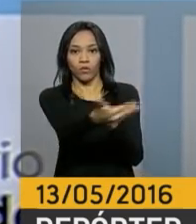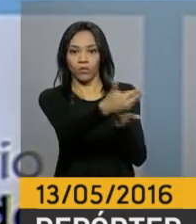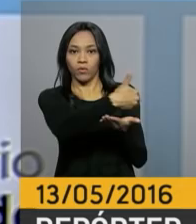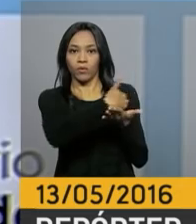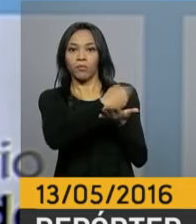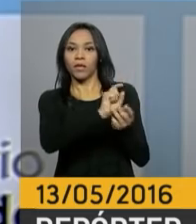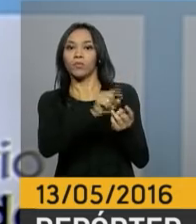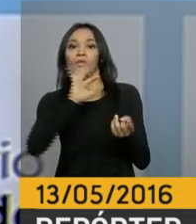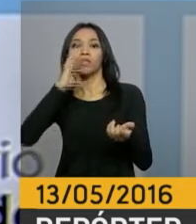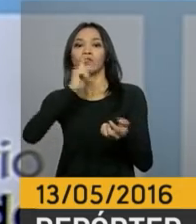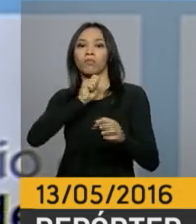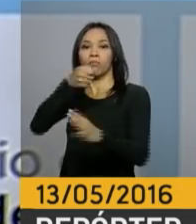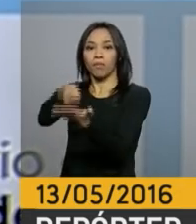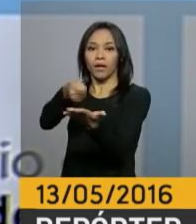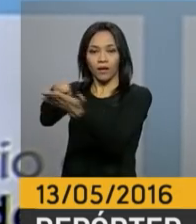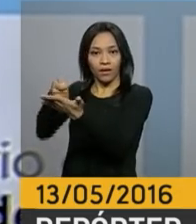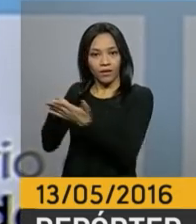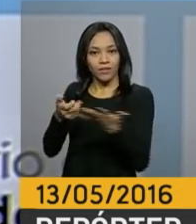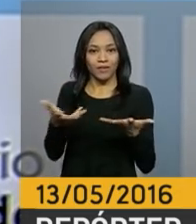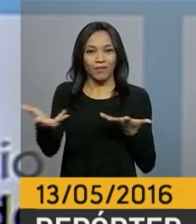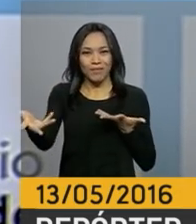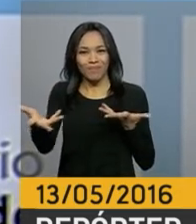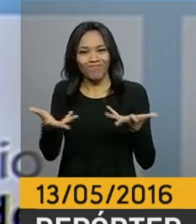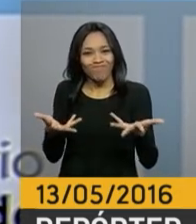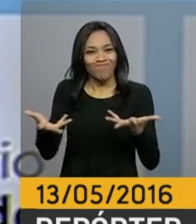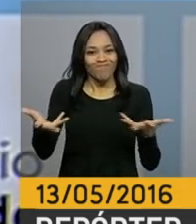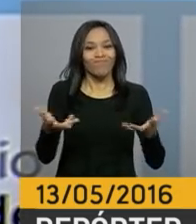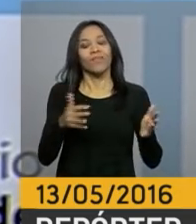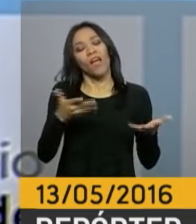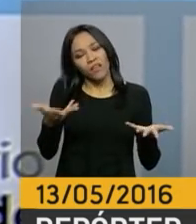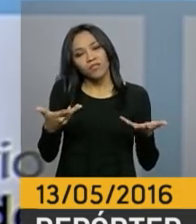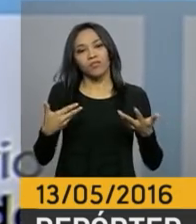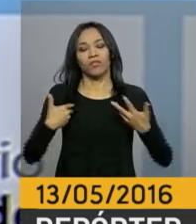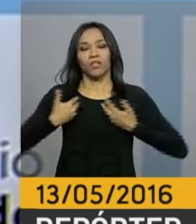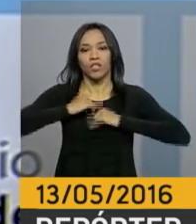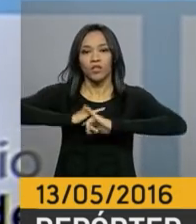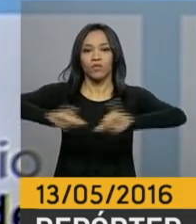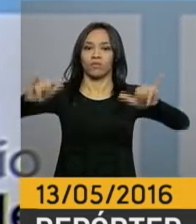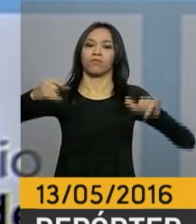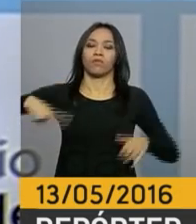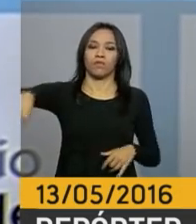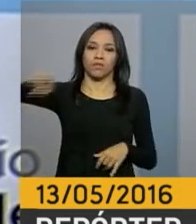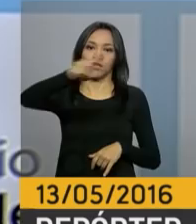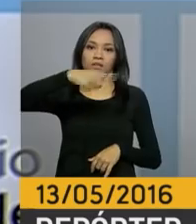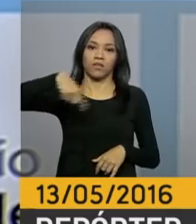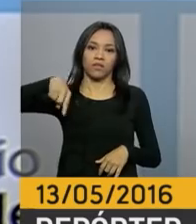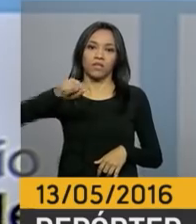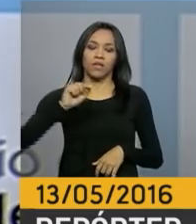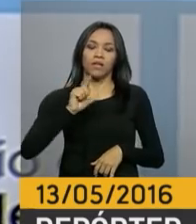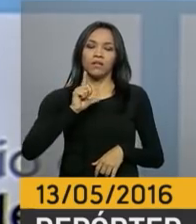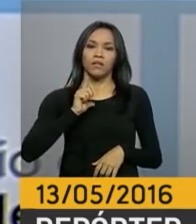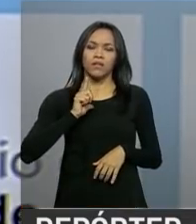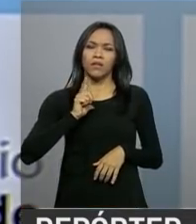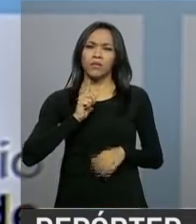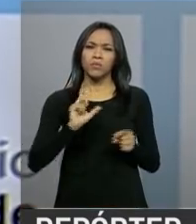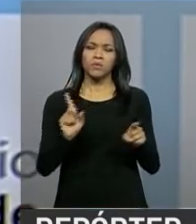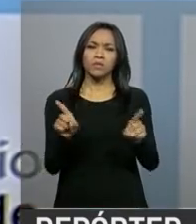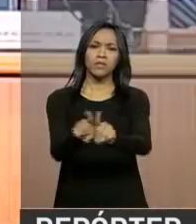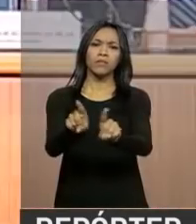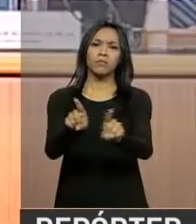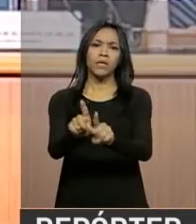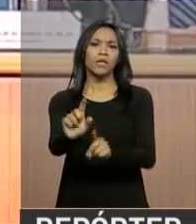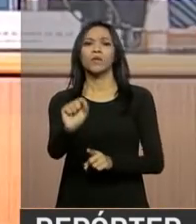gerais da do que eu posso informar para vocês né temos a questão também eh de